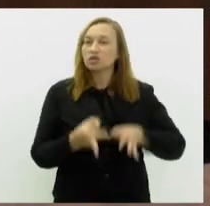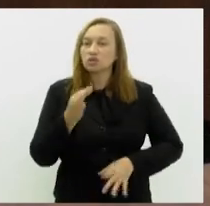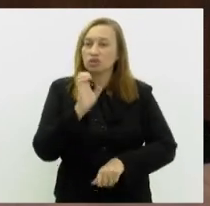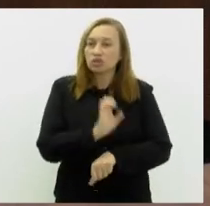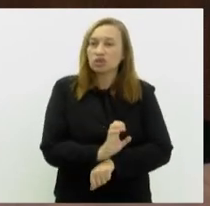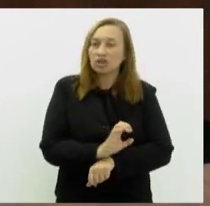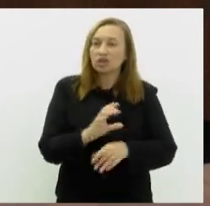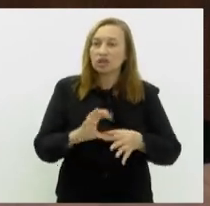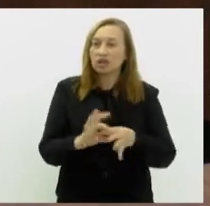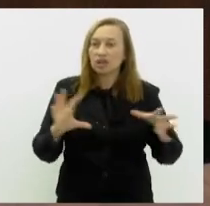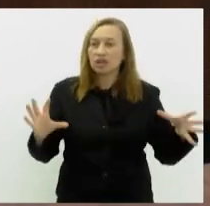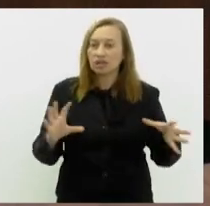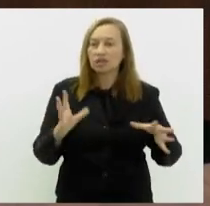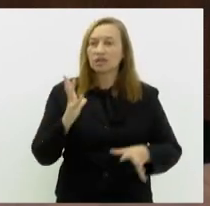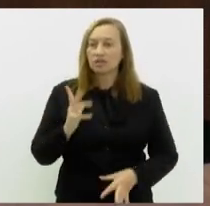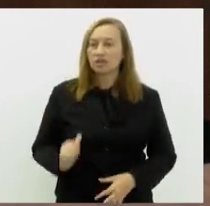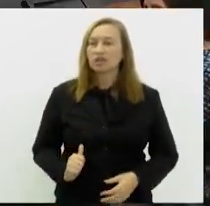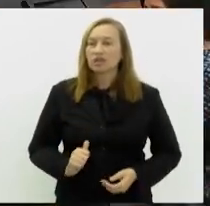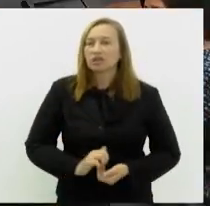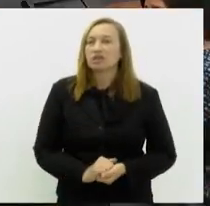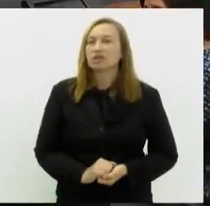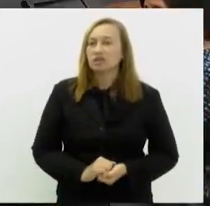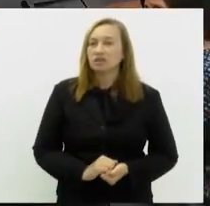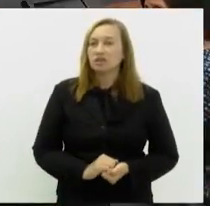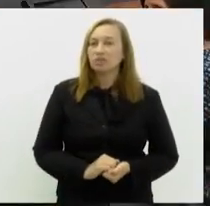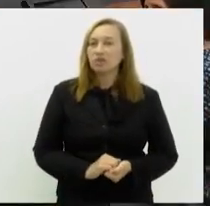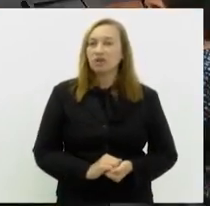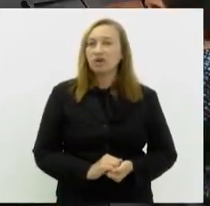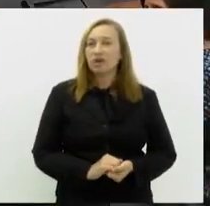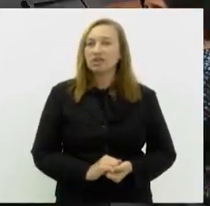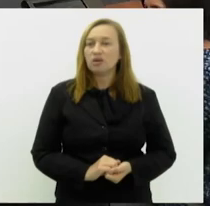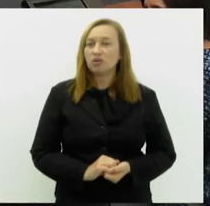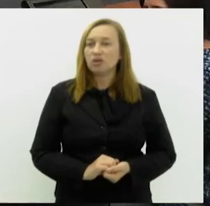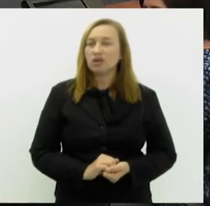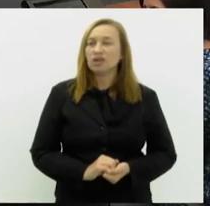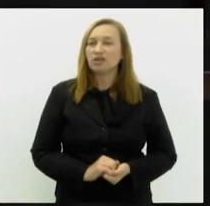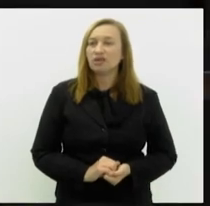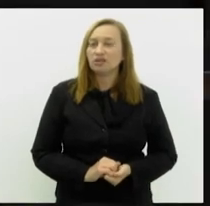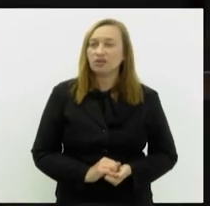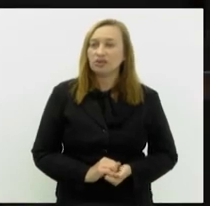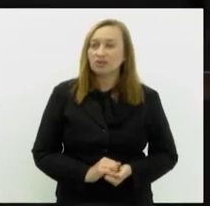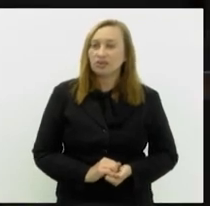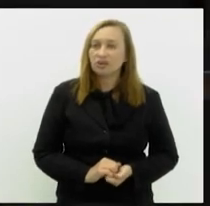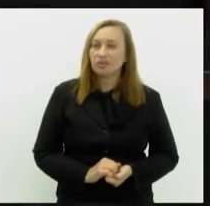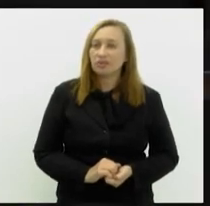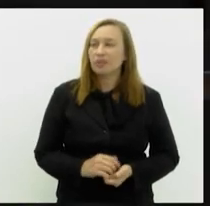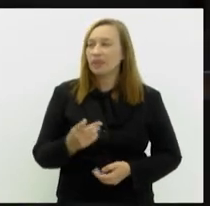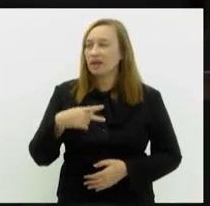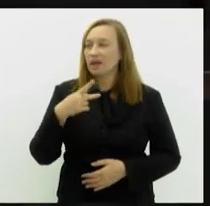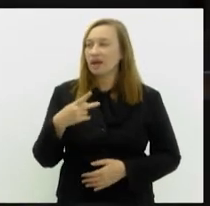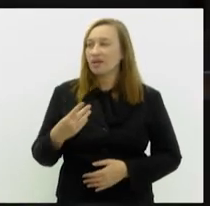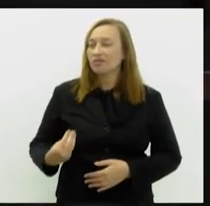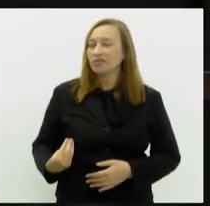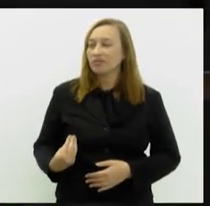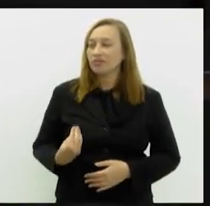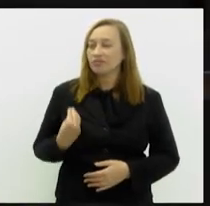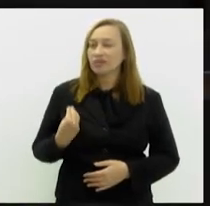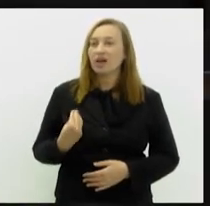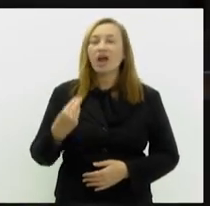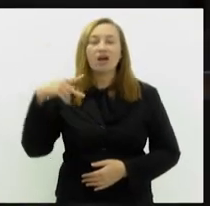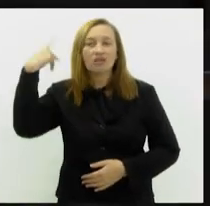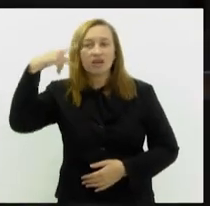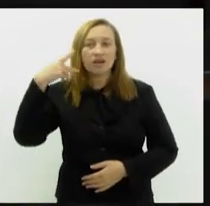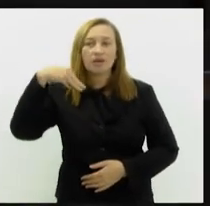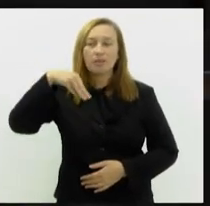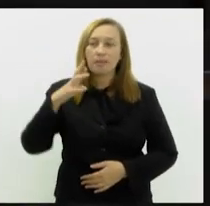independente autônomo da Palestina. Obrigado, deputado Mink. Gostaria de registrar a presença da vereadora